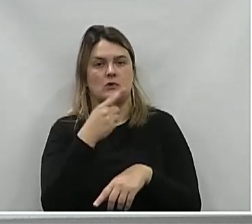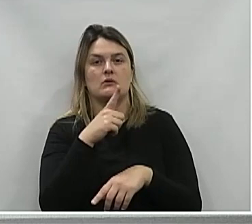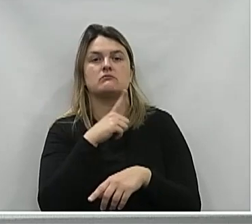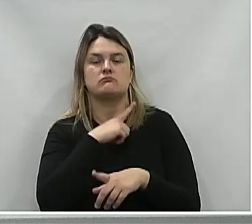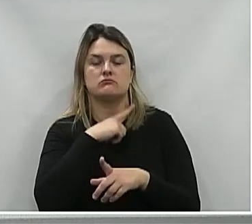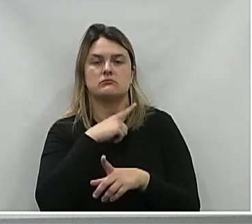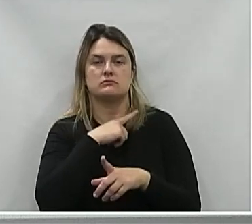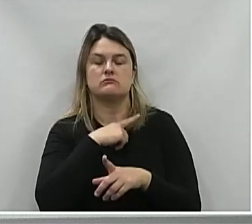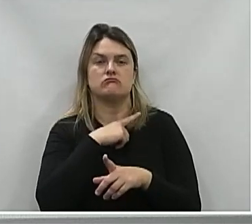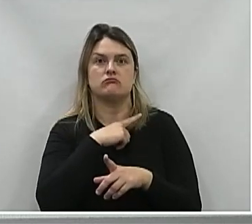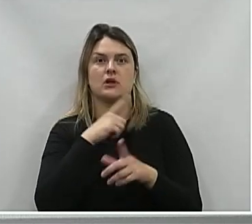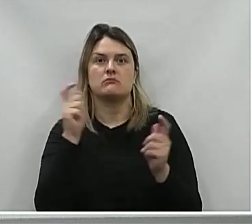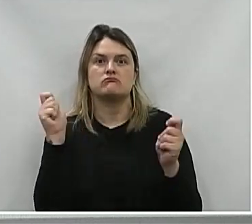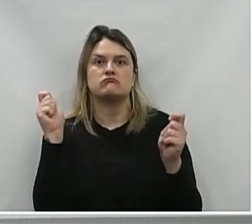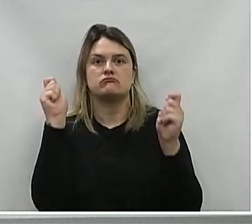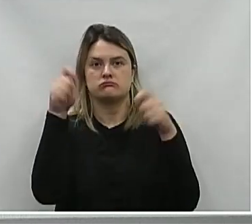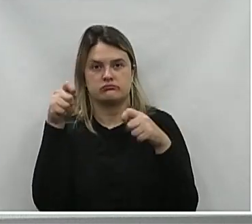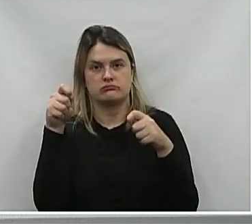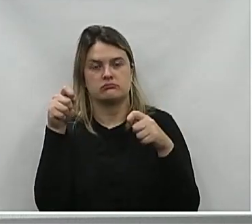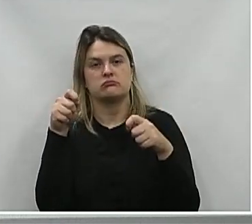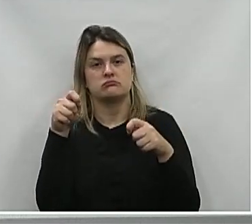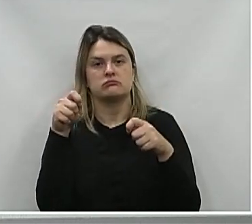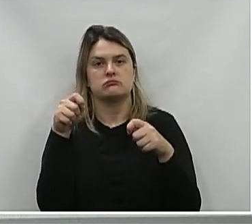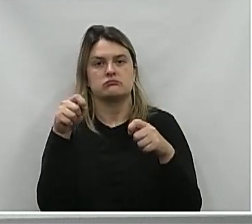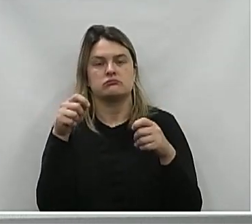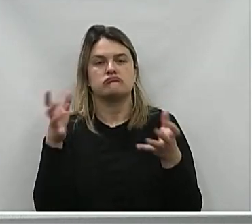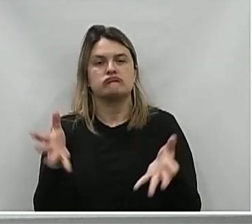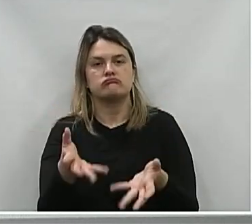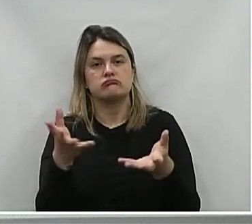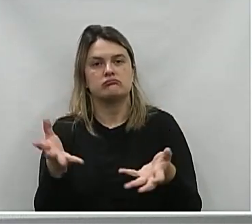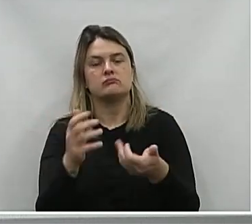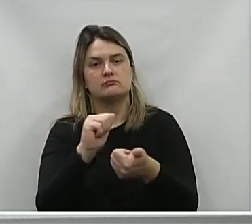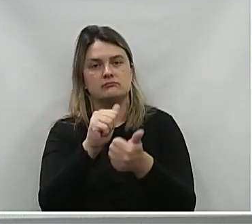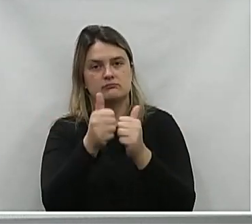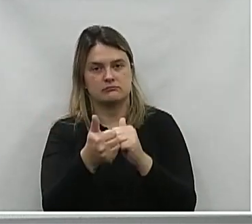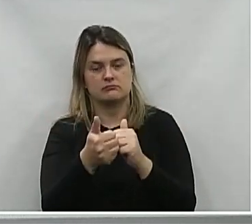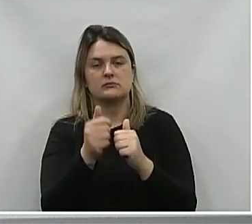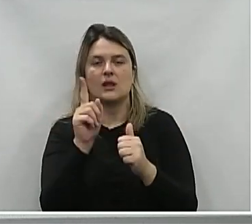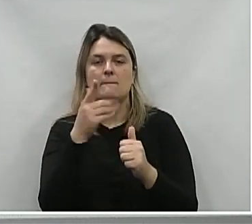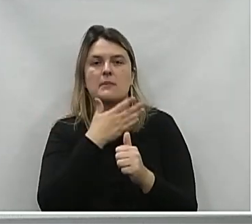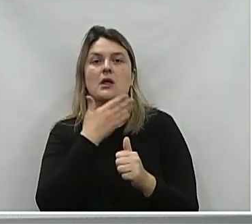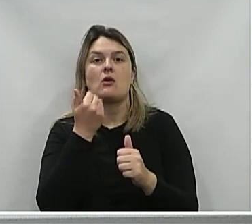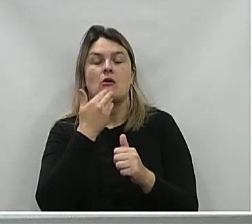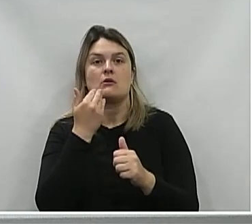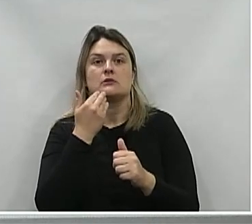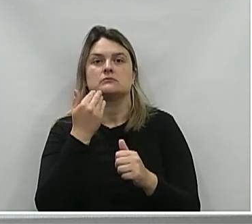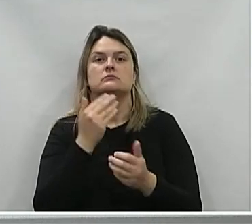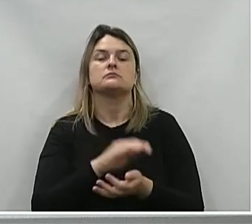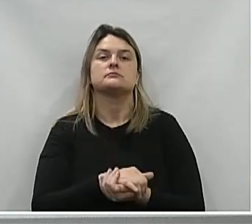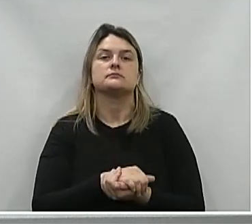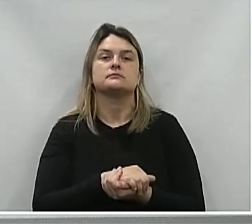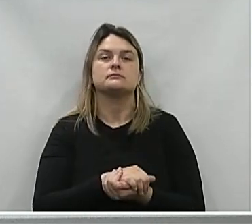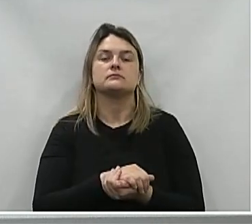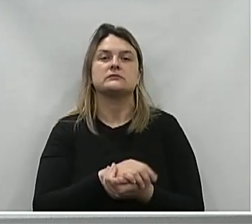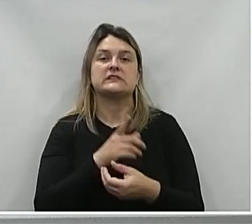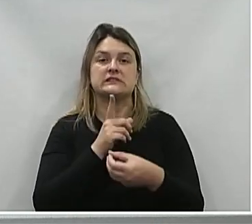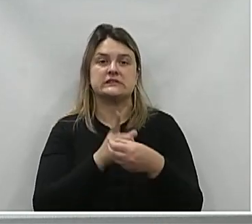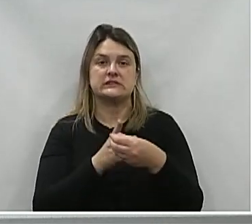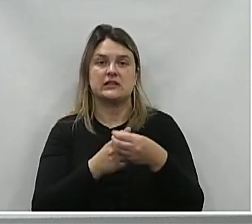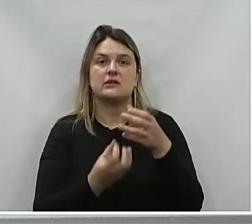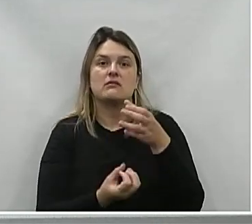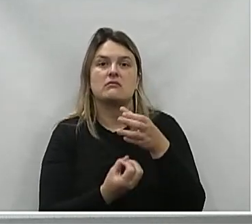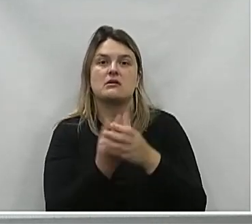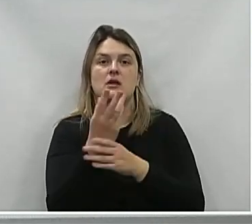de possibilidade que fomenta, né, com uma condição única. O município que cria a